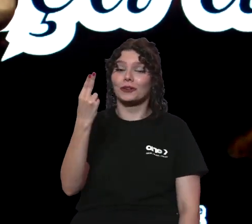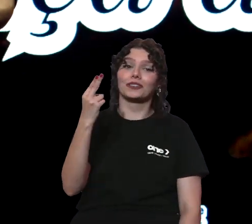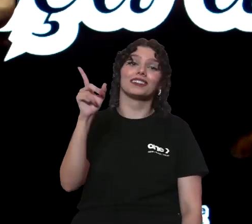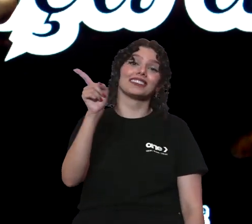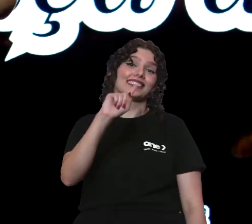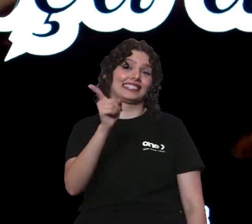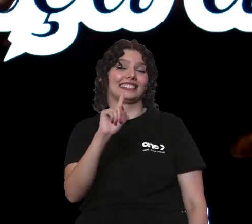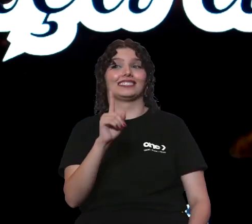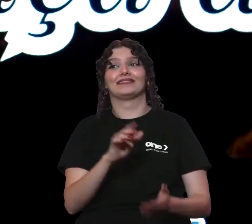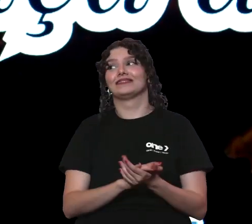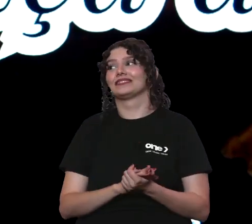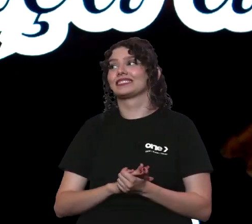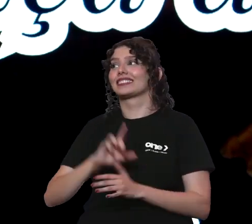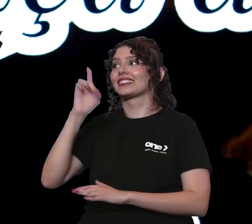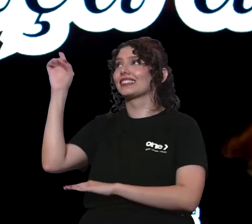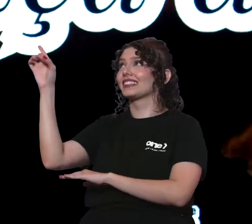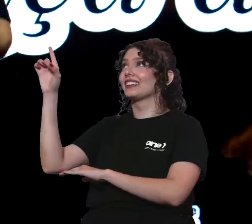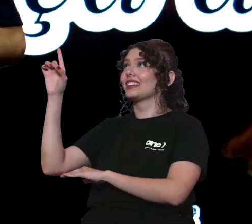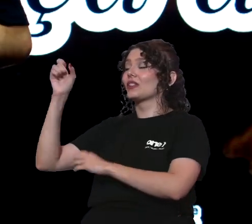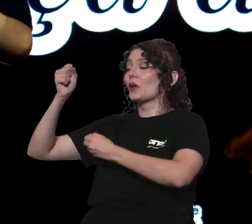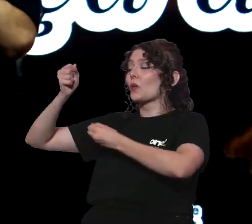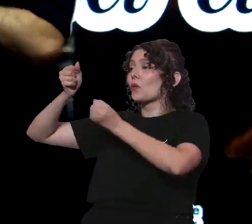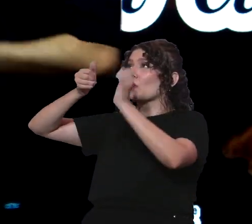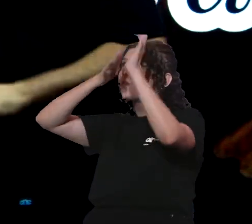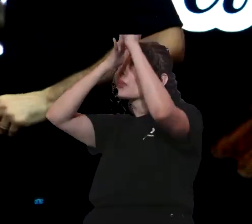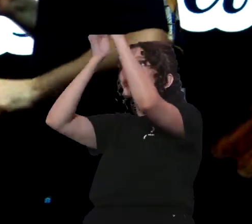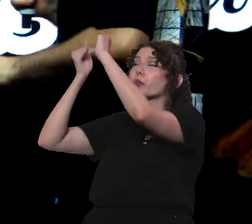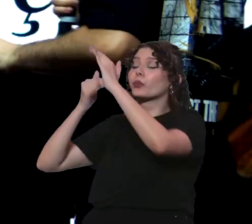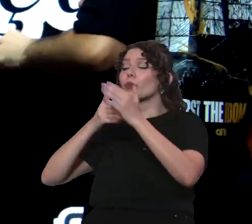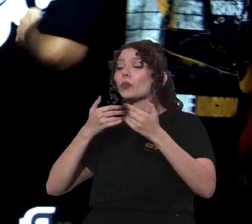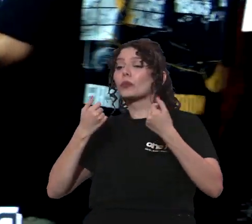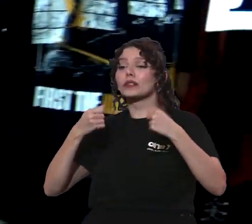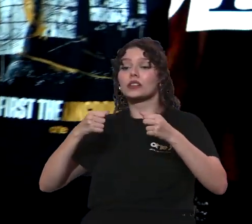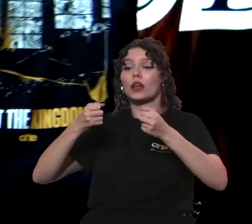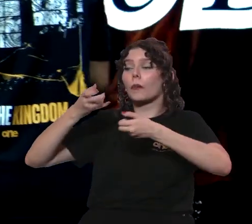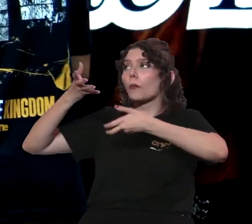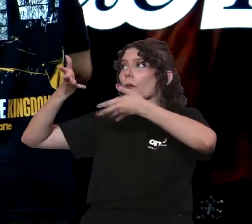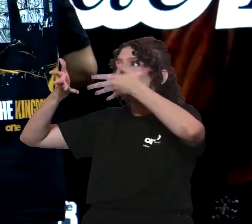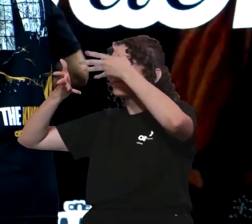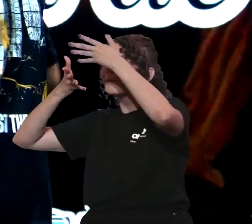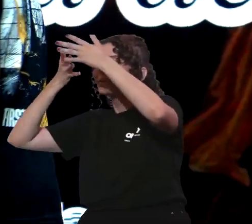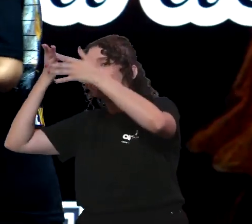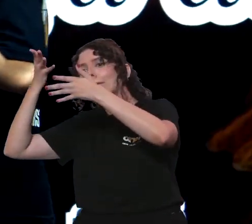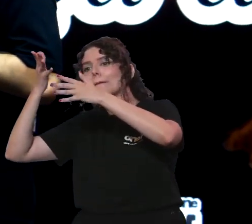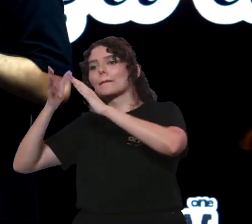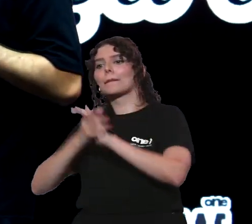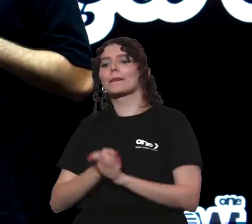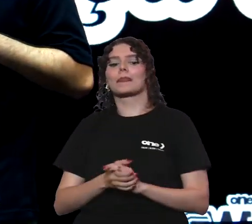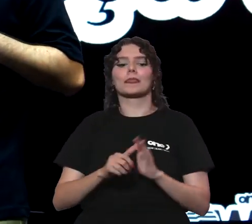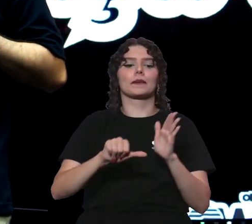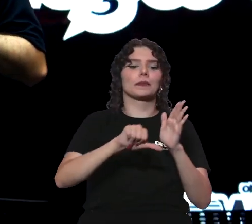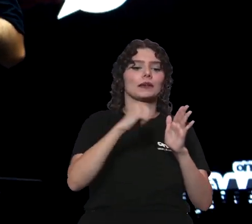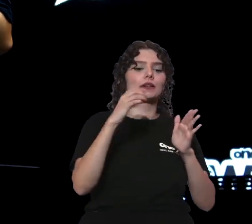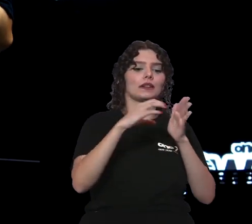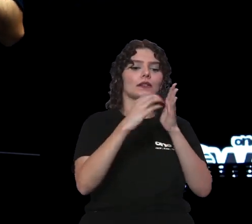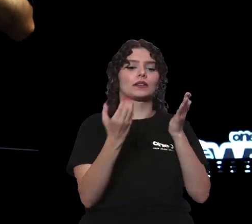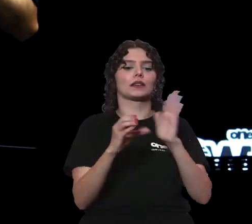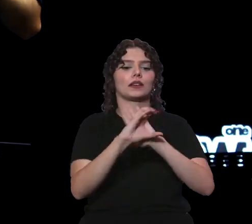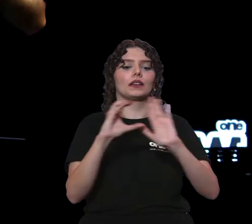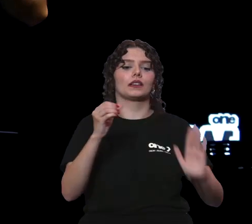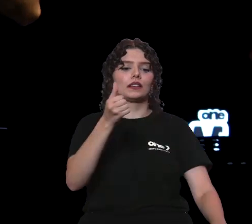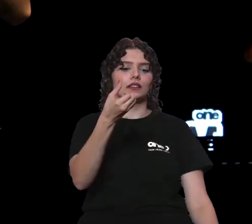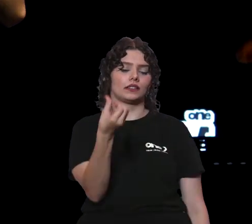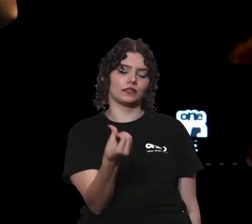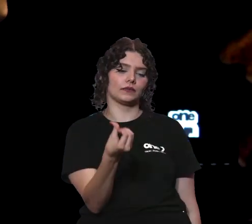O louvor tem que brotar. E olha só o que 1 Crônicas 16 diz. Acompanha aí no